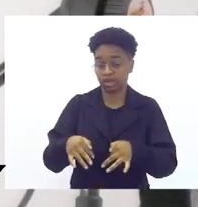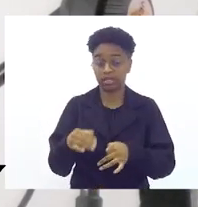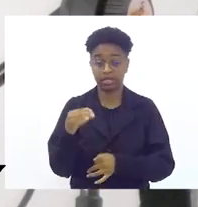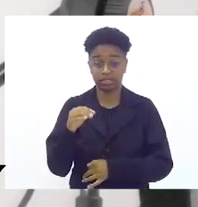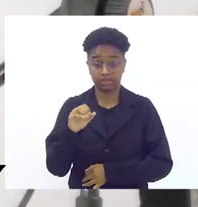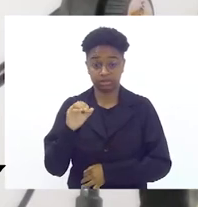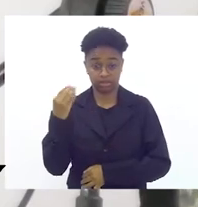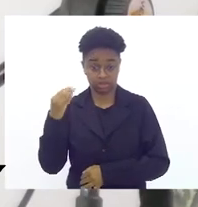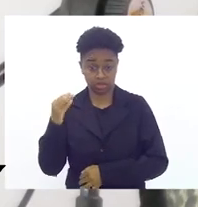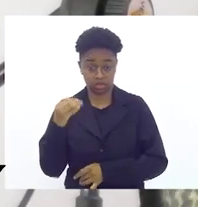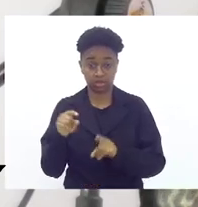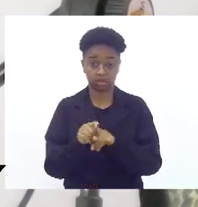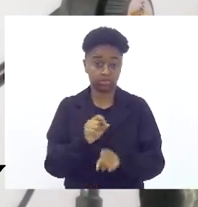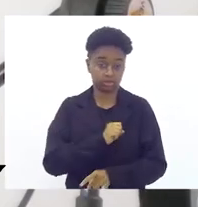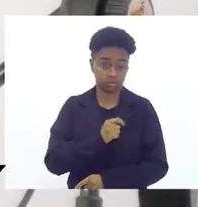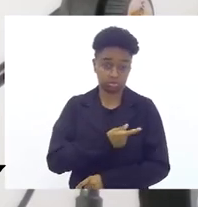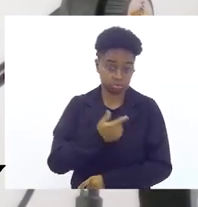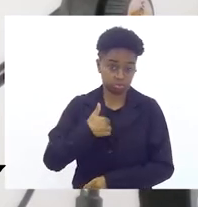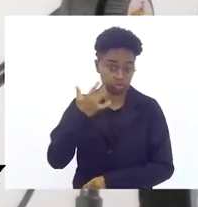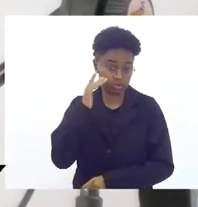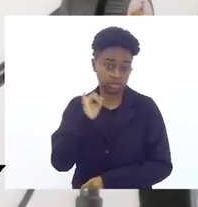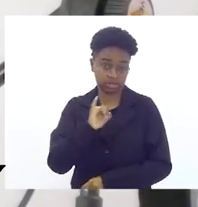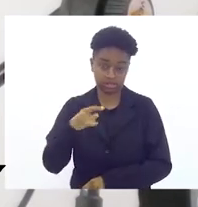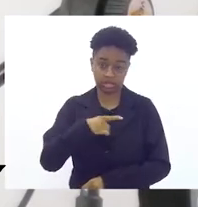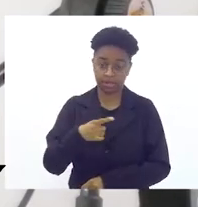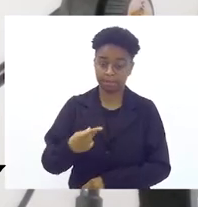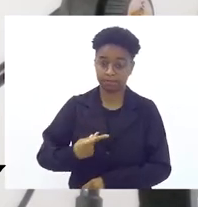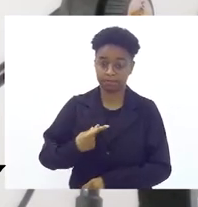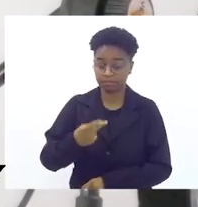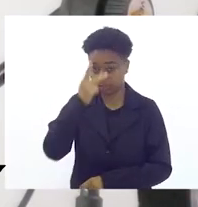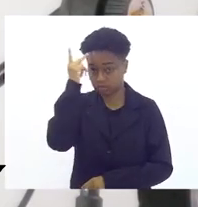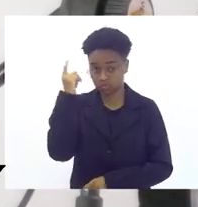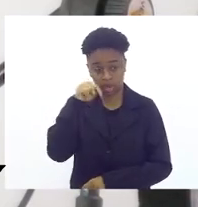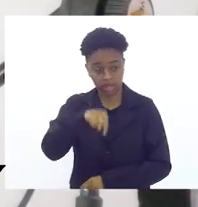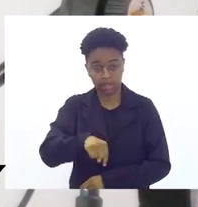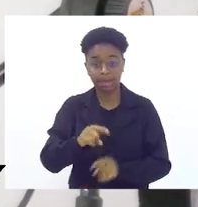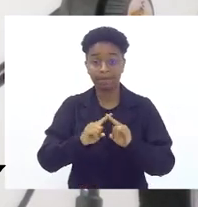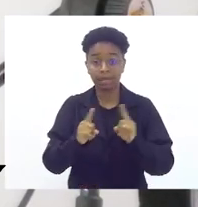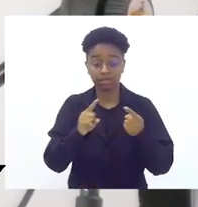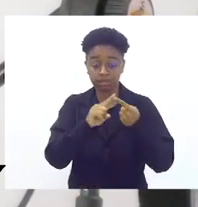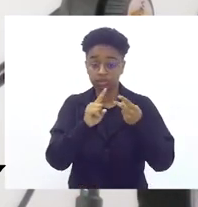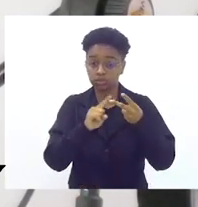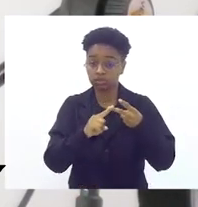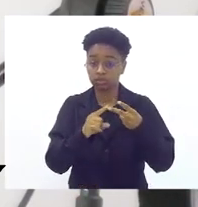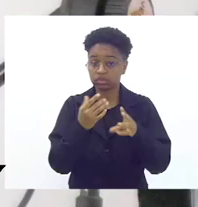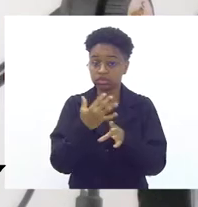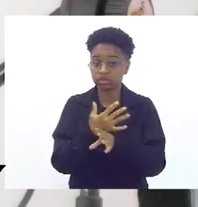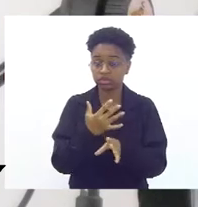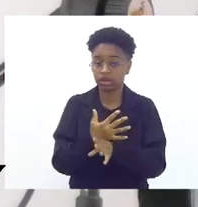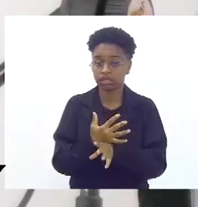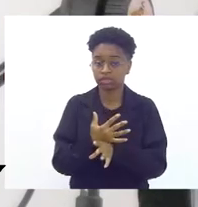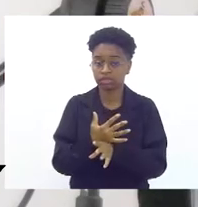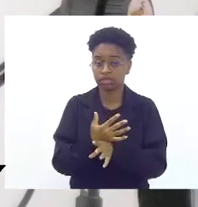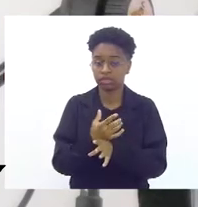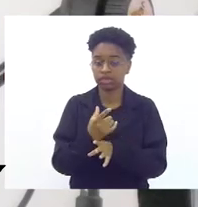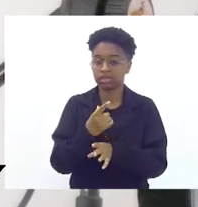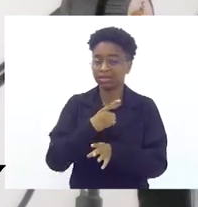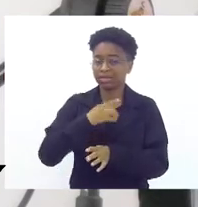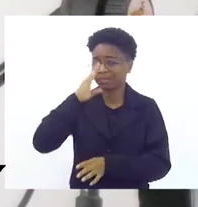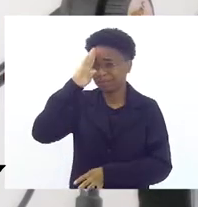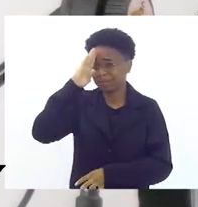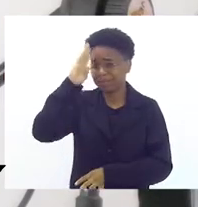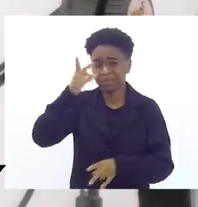e Niterói eu não sei se aqui tem algumas pessoas de São Gonçalo em Niterói são dois municípios com os maiores